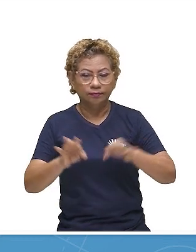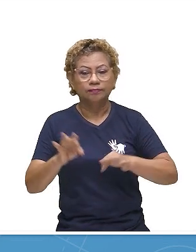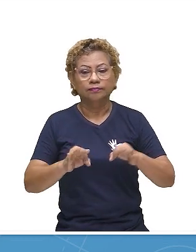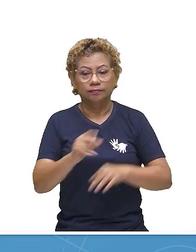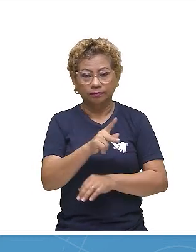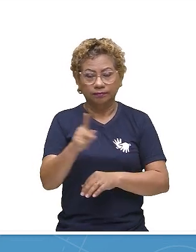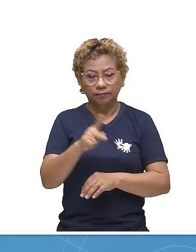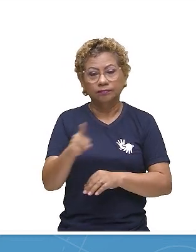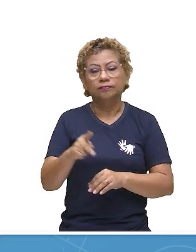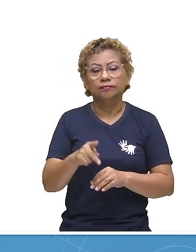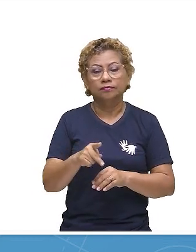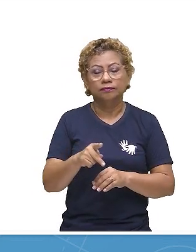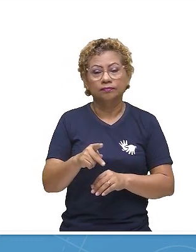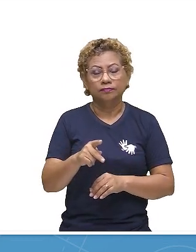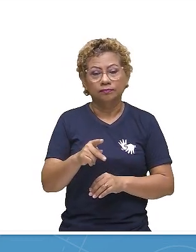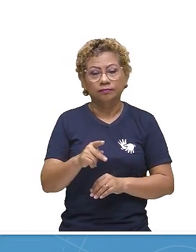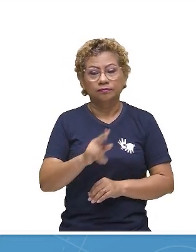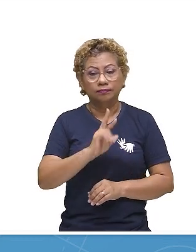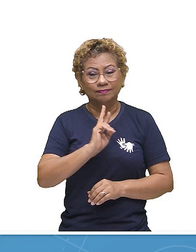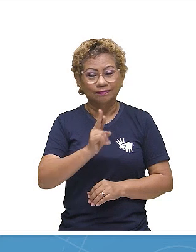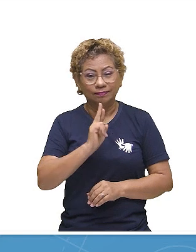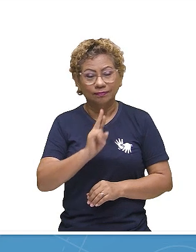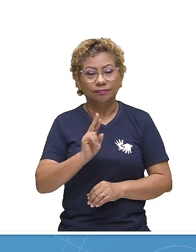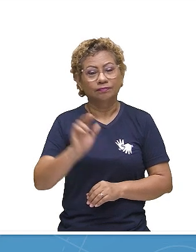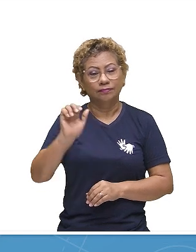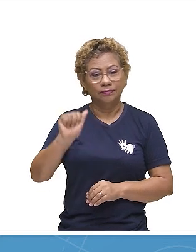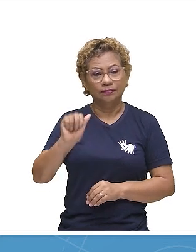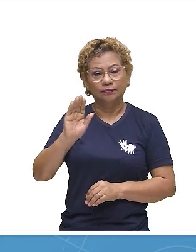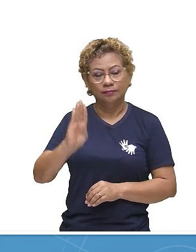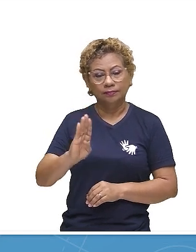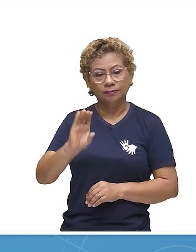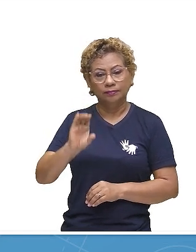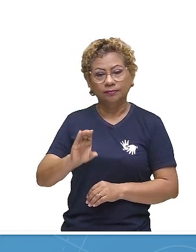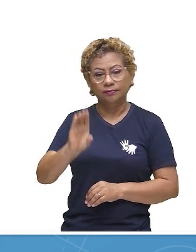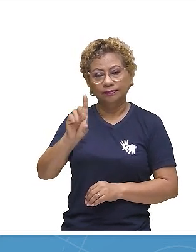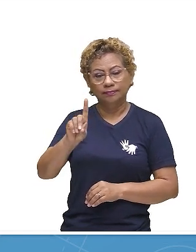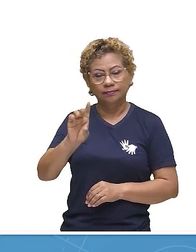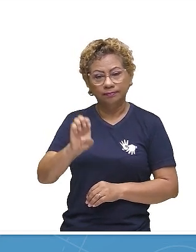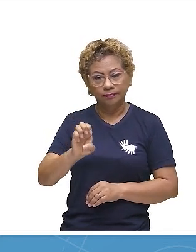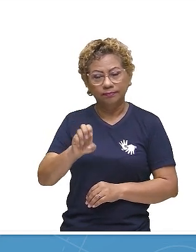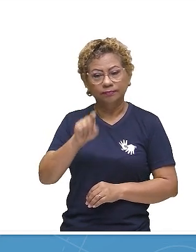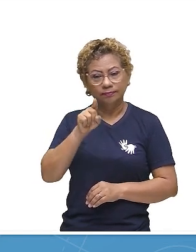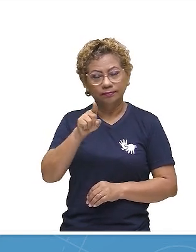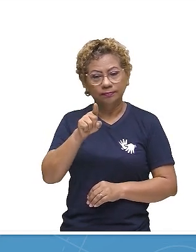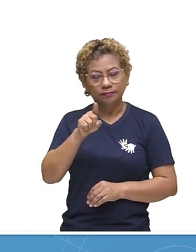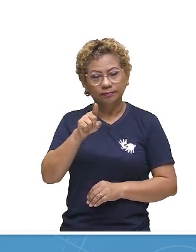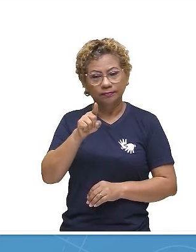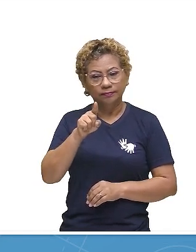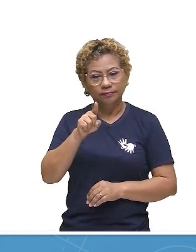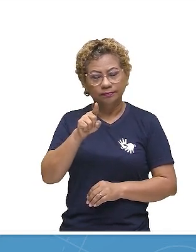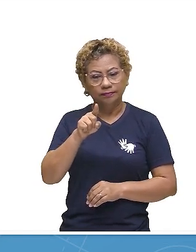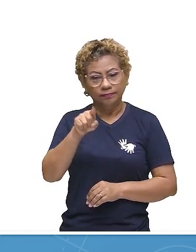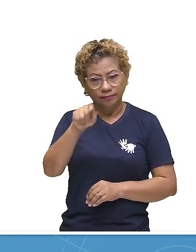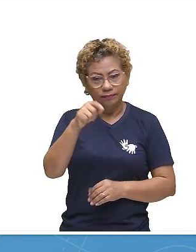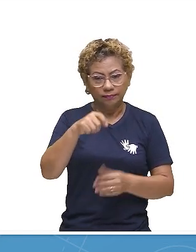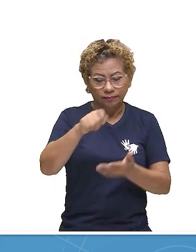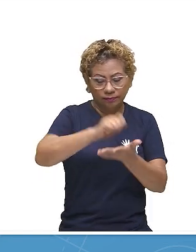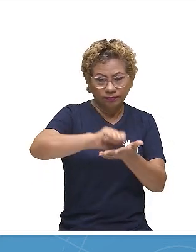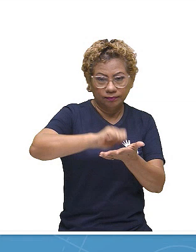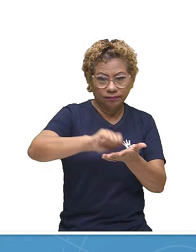dessas expressões na parte superior da tela, tá? Aí vocês vão ter o cuidado de anotar isso